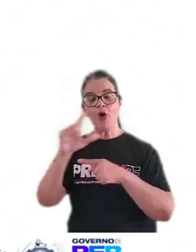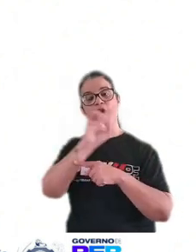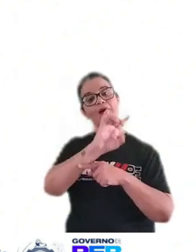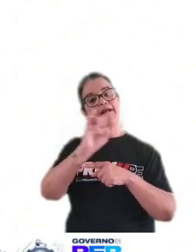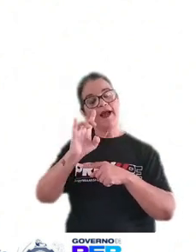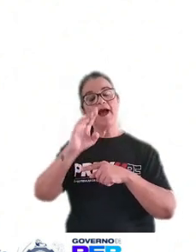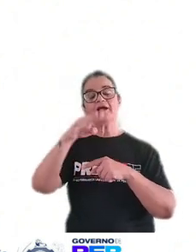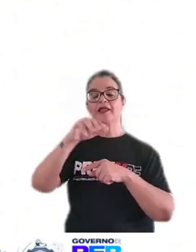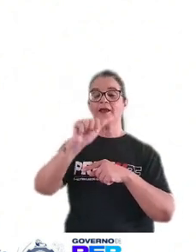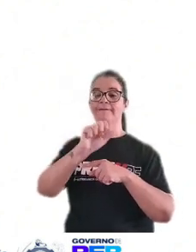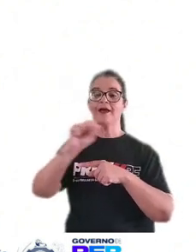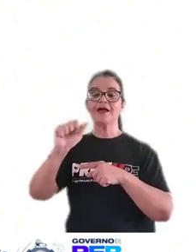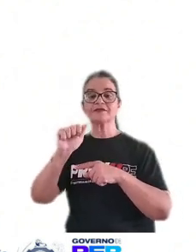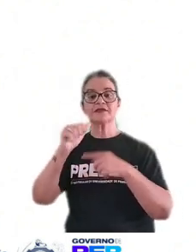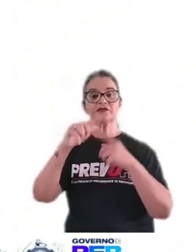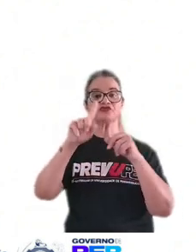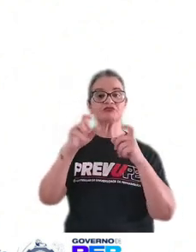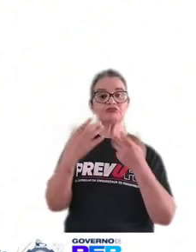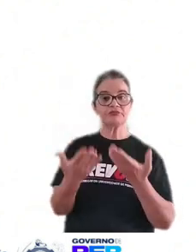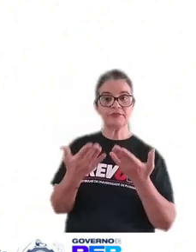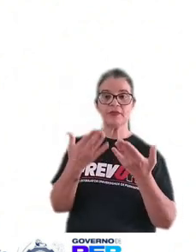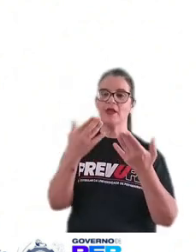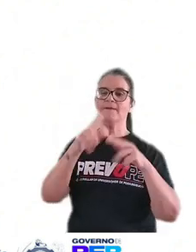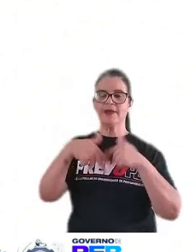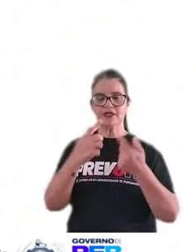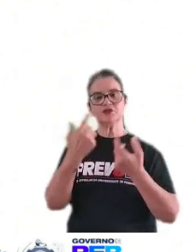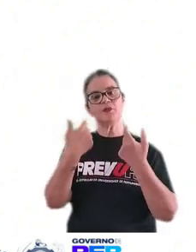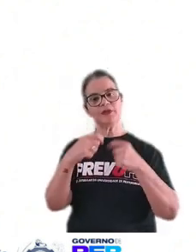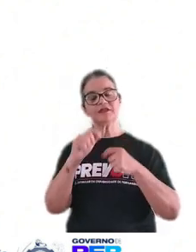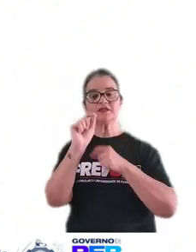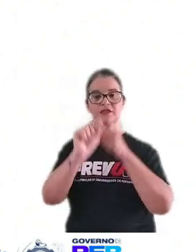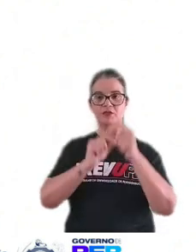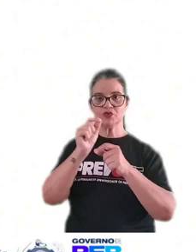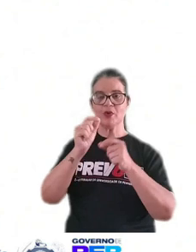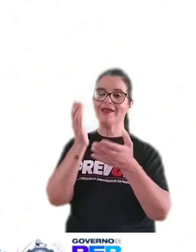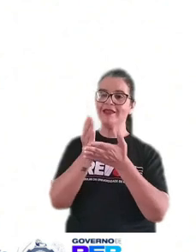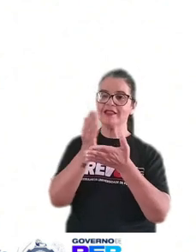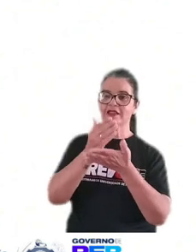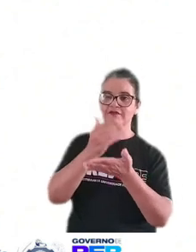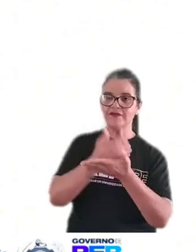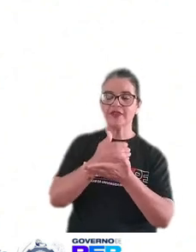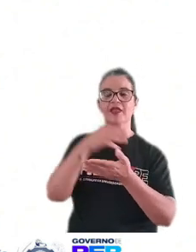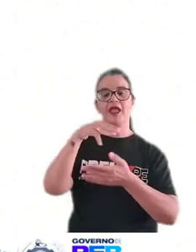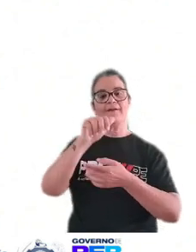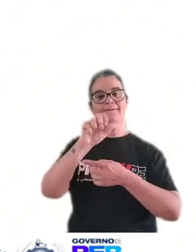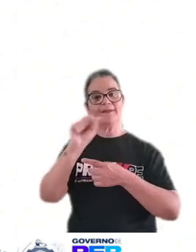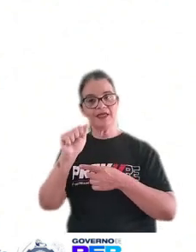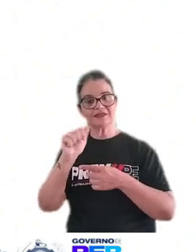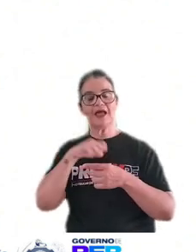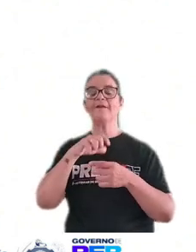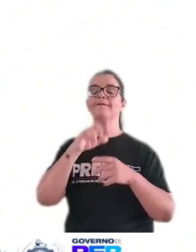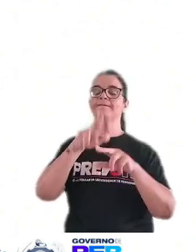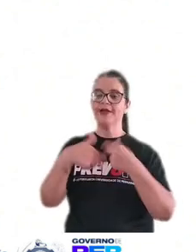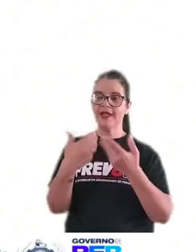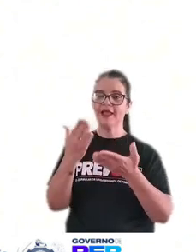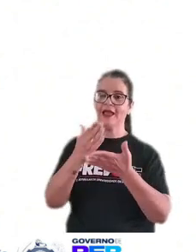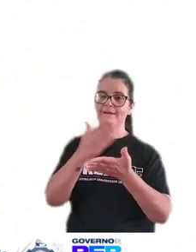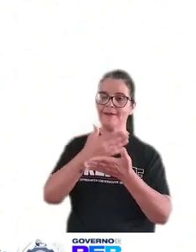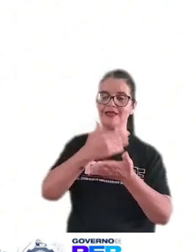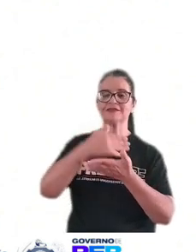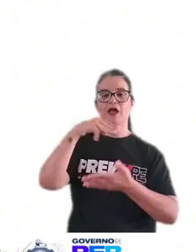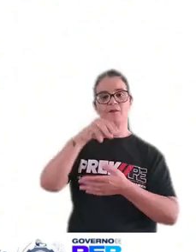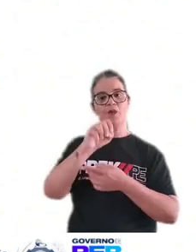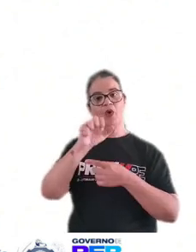em mol cada uma dessas massas? Então, para isso, nós vamos ter que dividir a massa pela